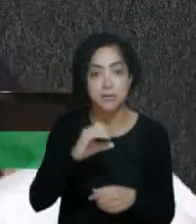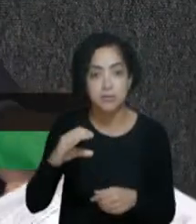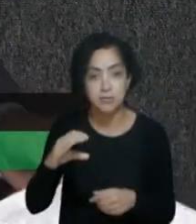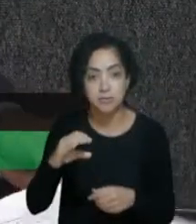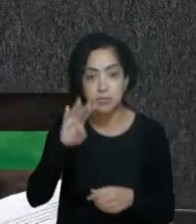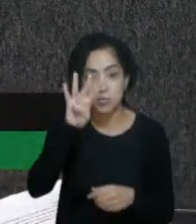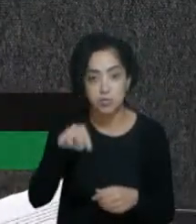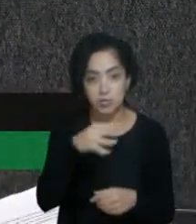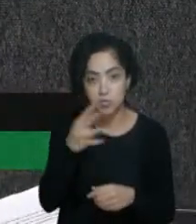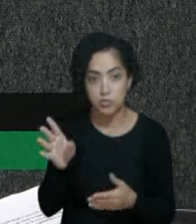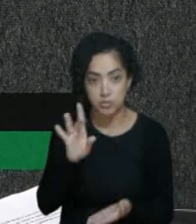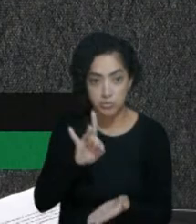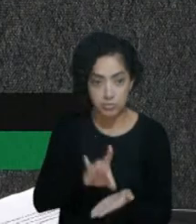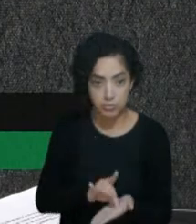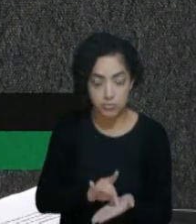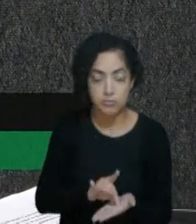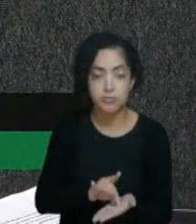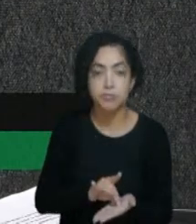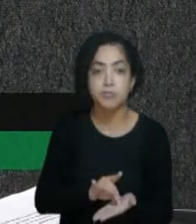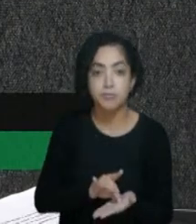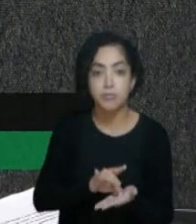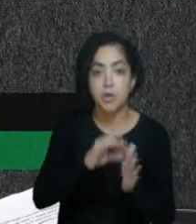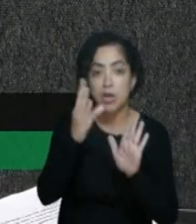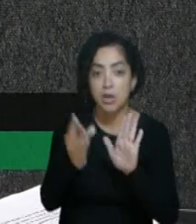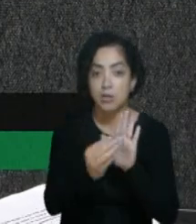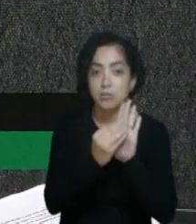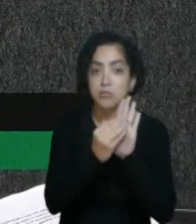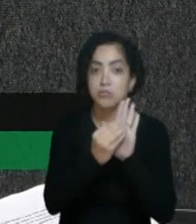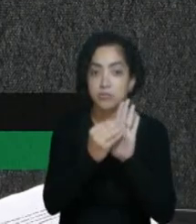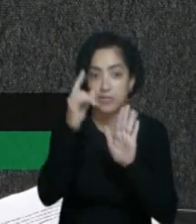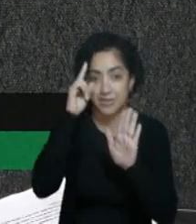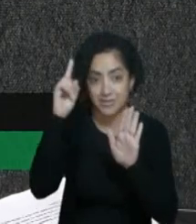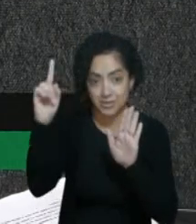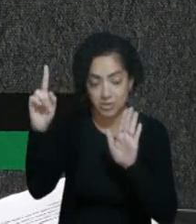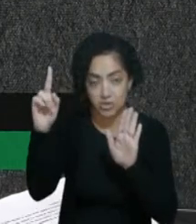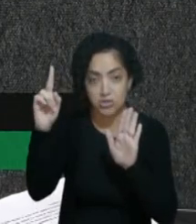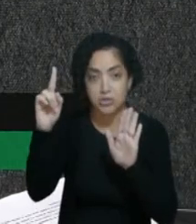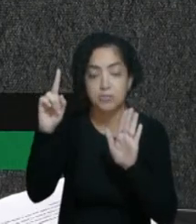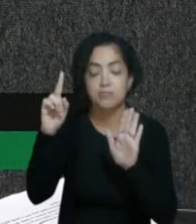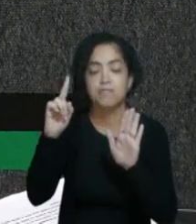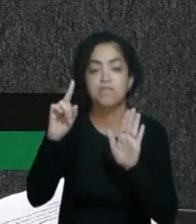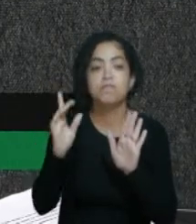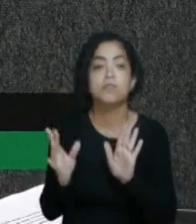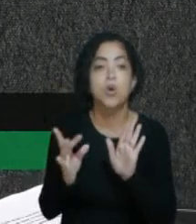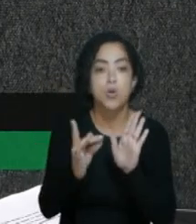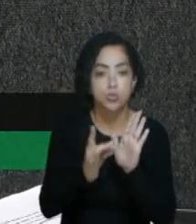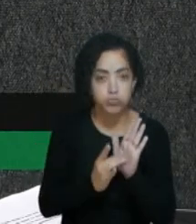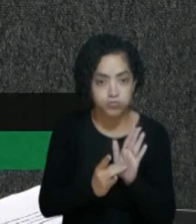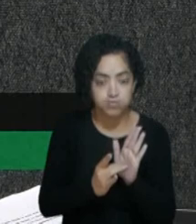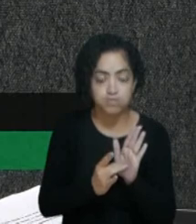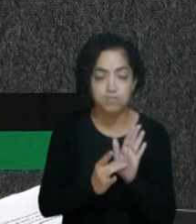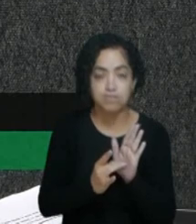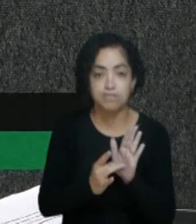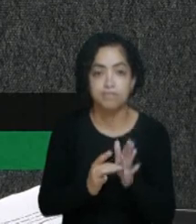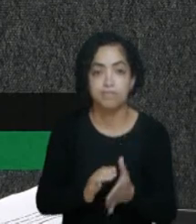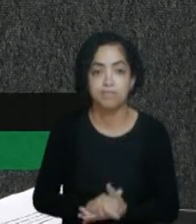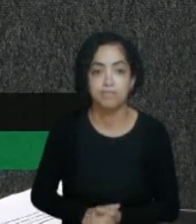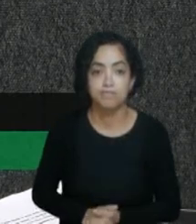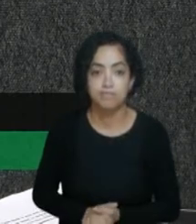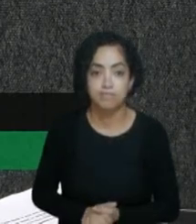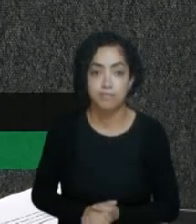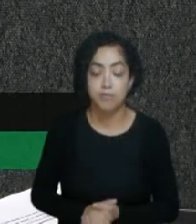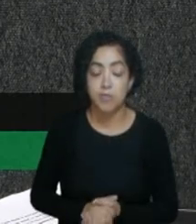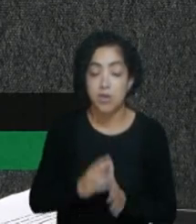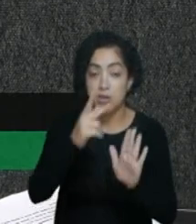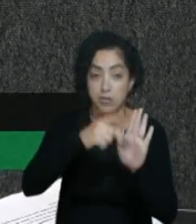calendário Oficial do Estado para incluir a referida data alusiva ao calendário oficial do nosso Estado trata-se de